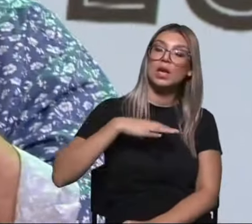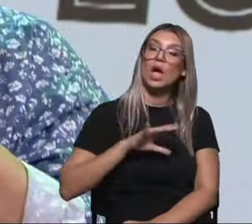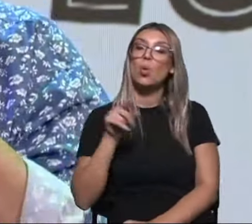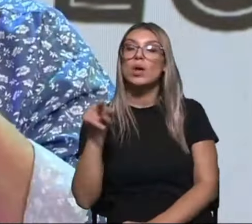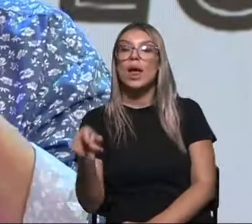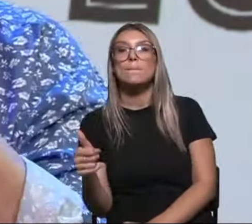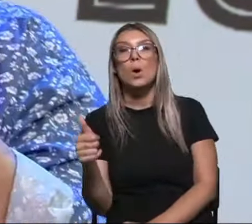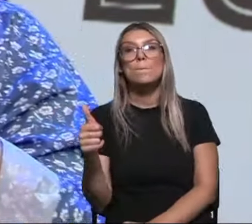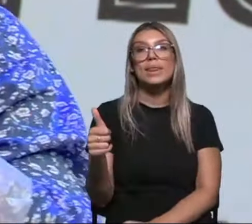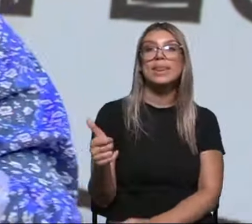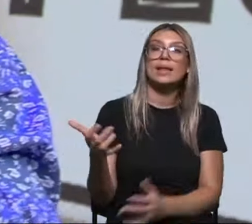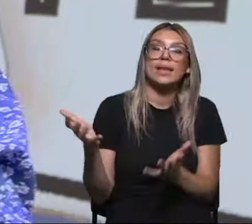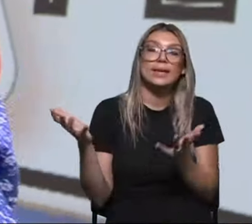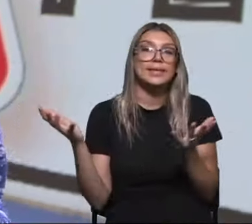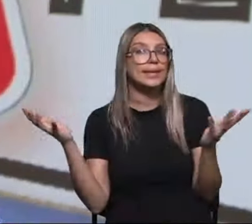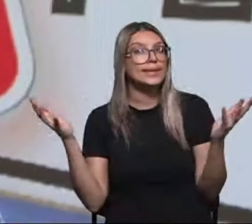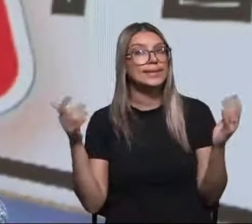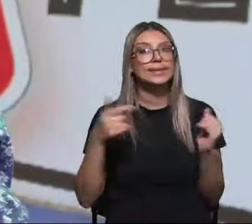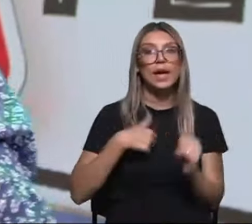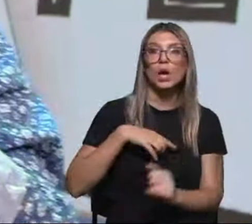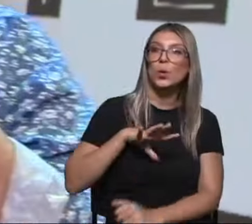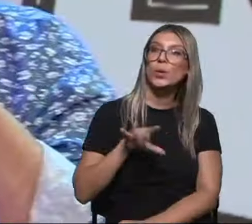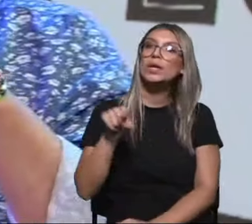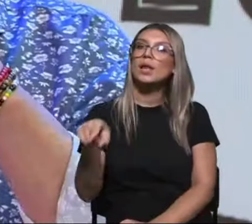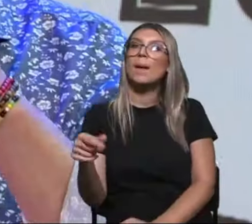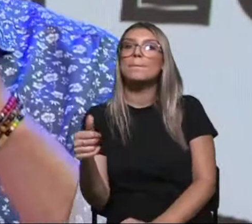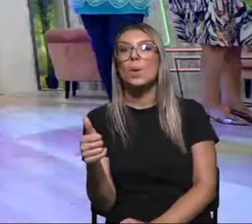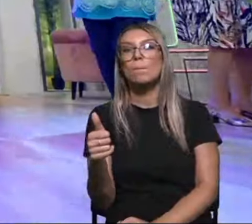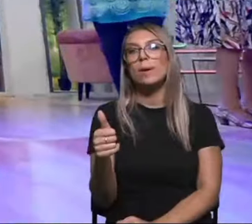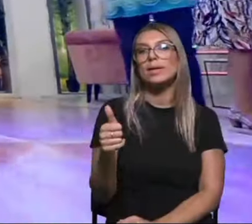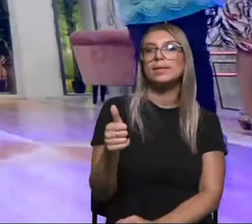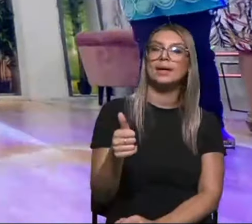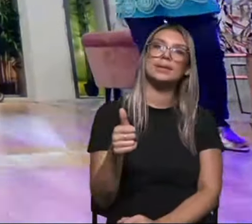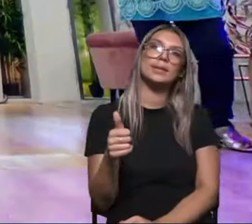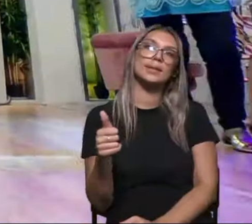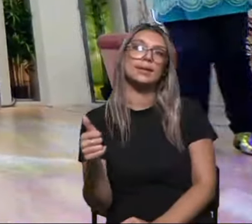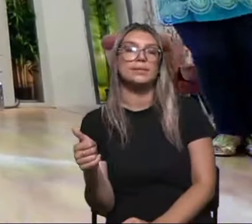boba dela, bom, bom, bom. Quero ir à boba dela.